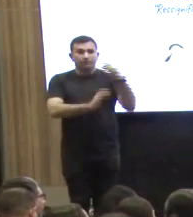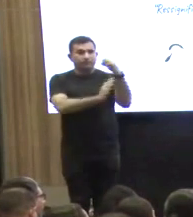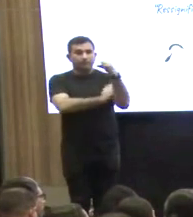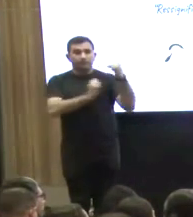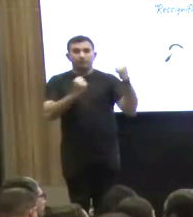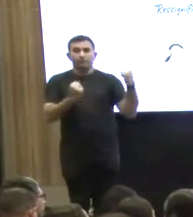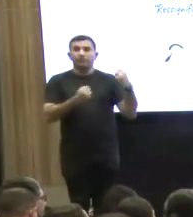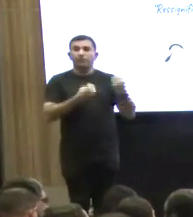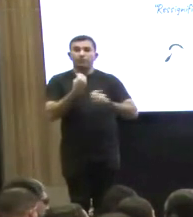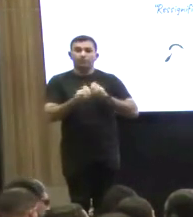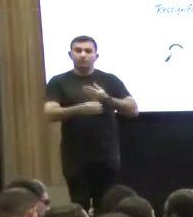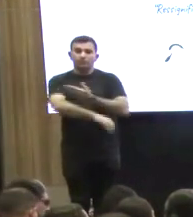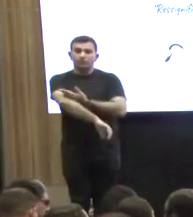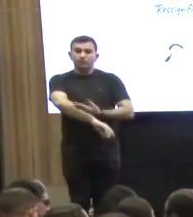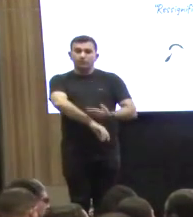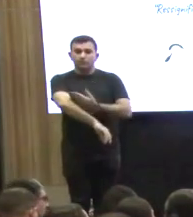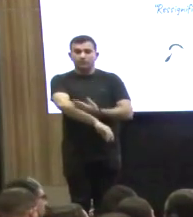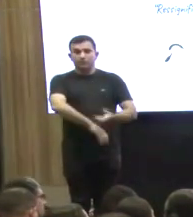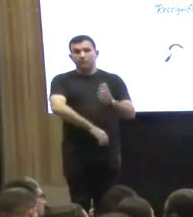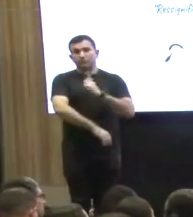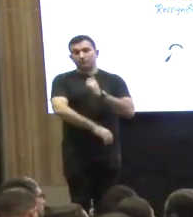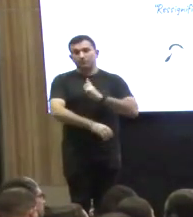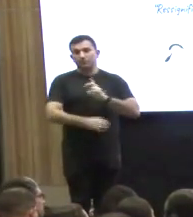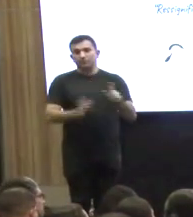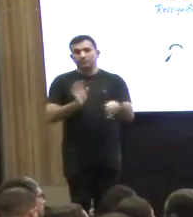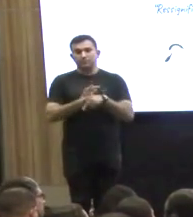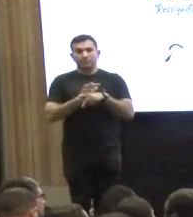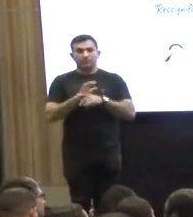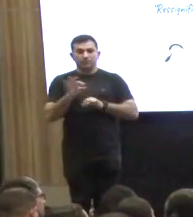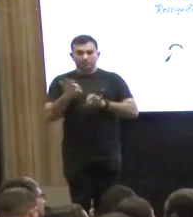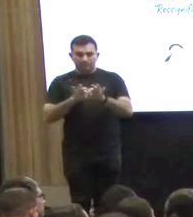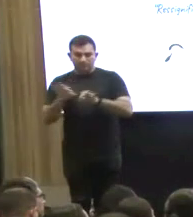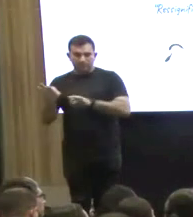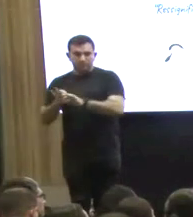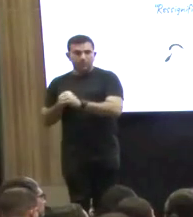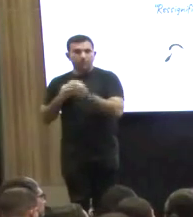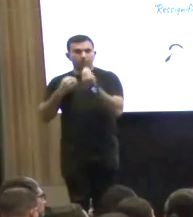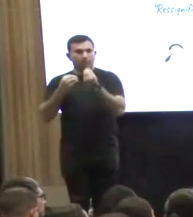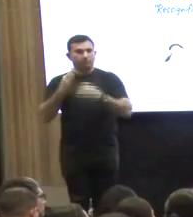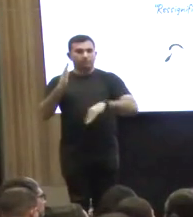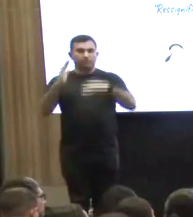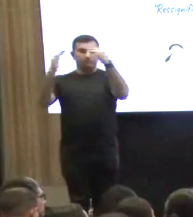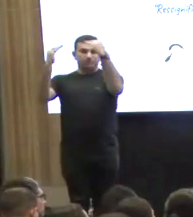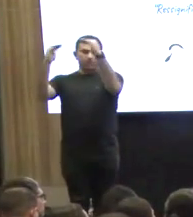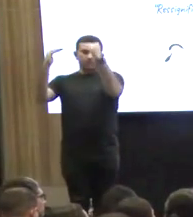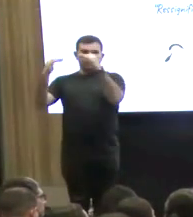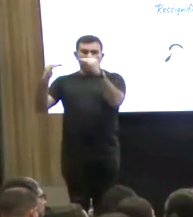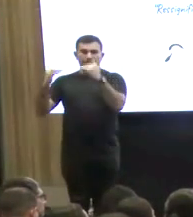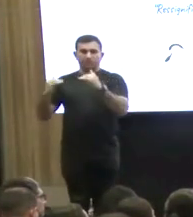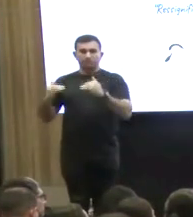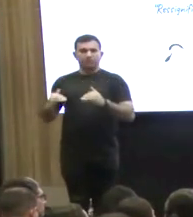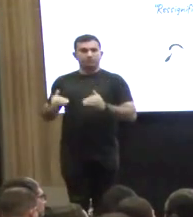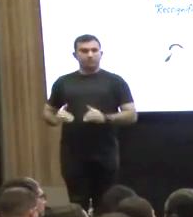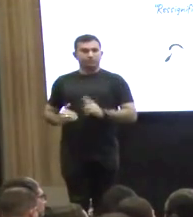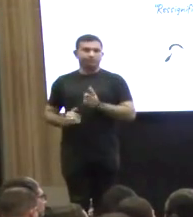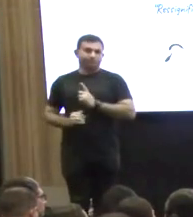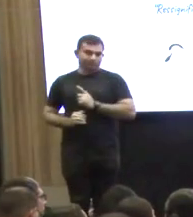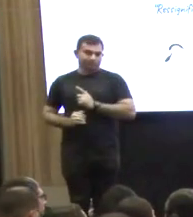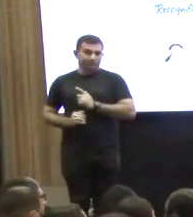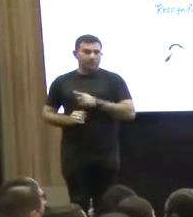conformando aquilo que é próprio da nossa própria organização em hierarquizações. Então, não é mais a questão de